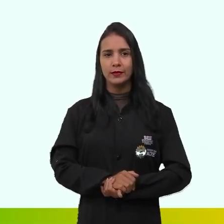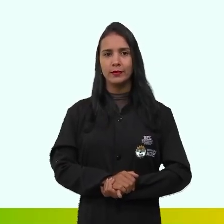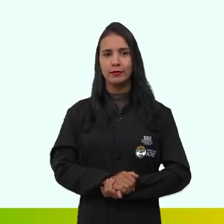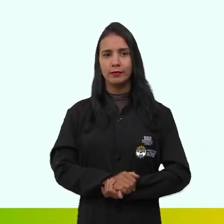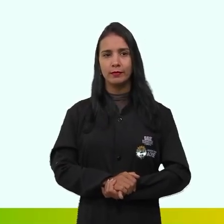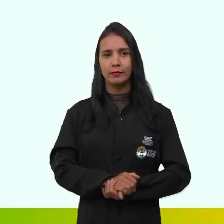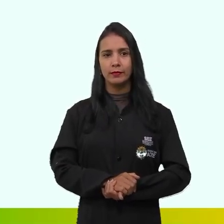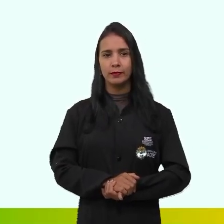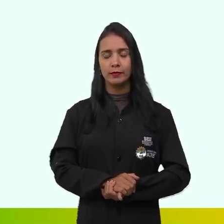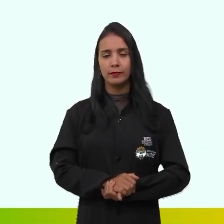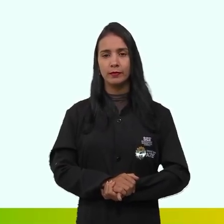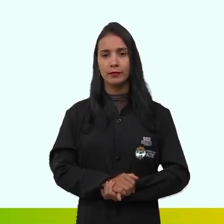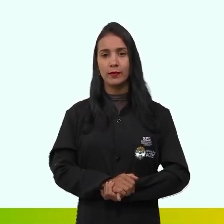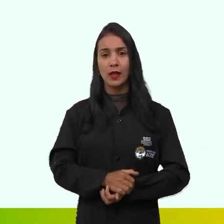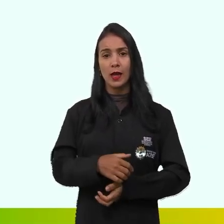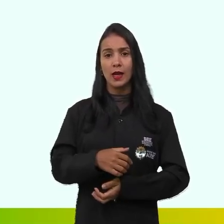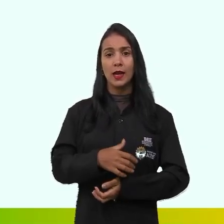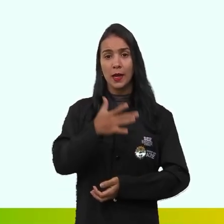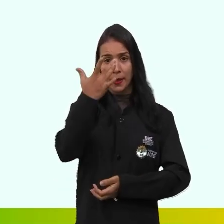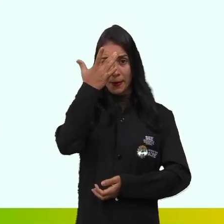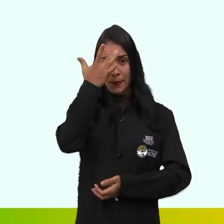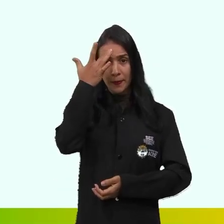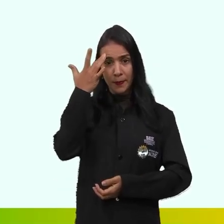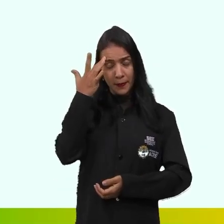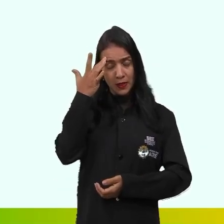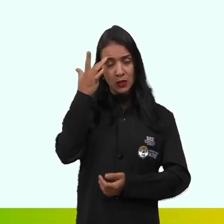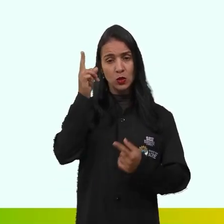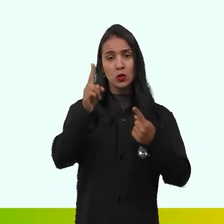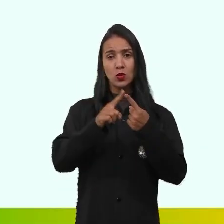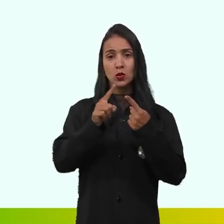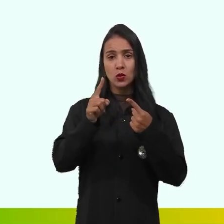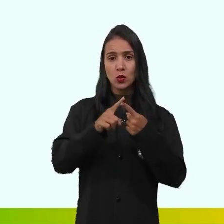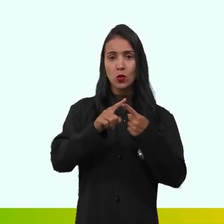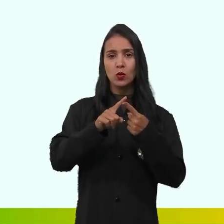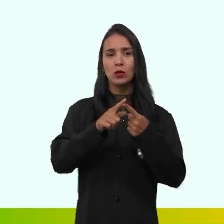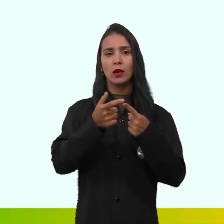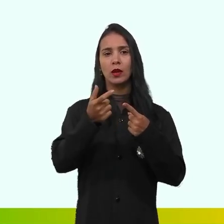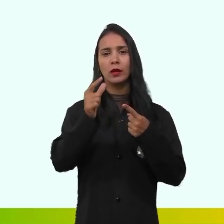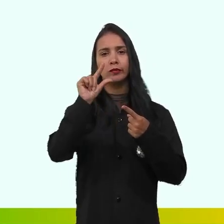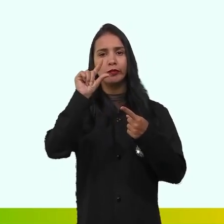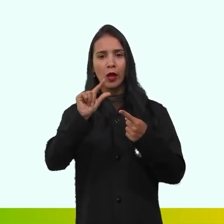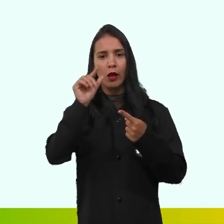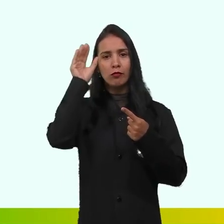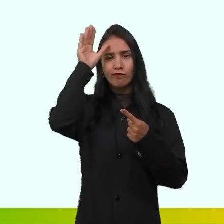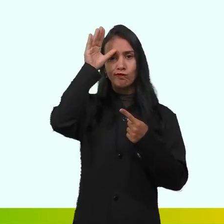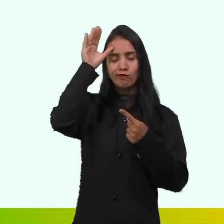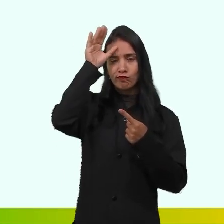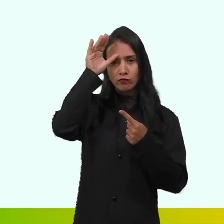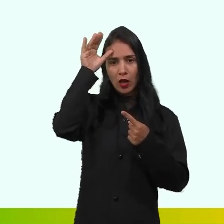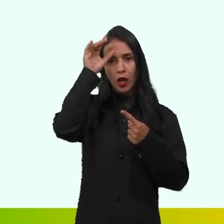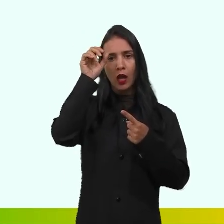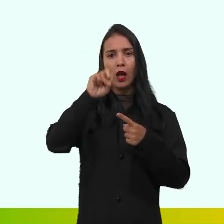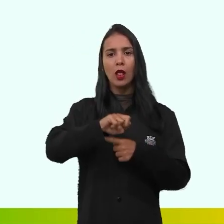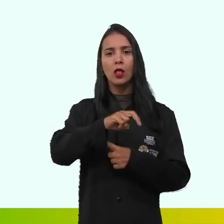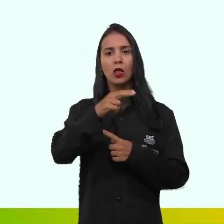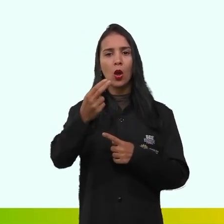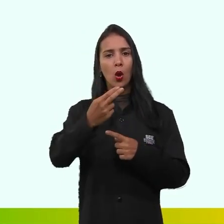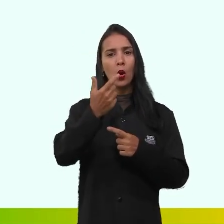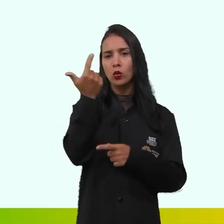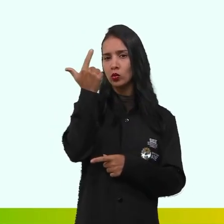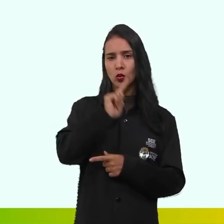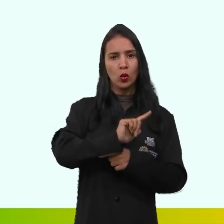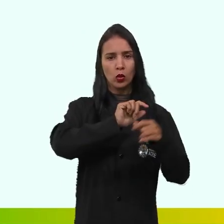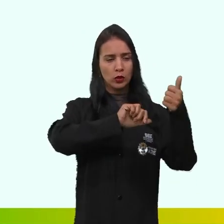quê. Então, o menor raciocínio analítico faz com que esses indivíduos que têm menor capacidade de análise e